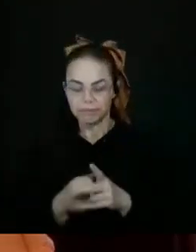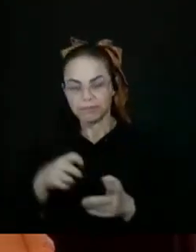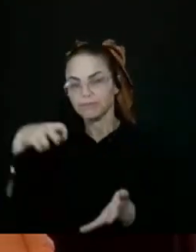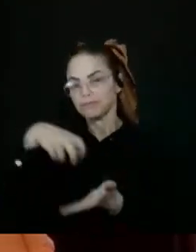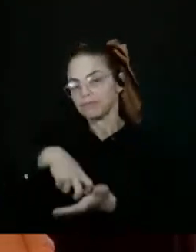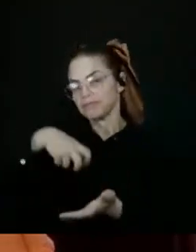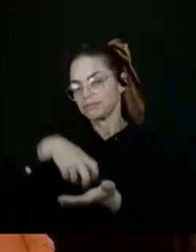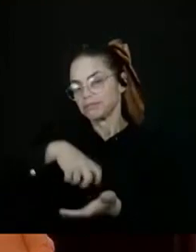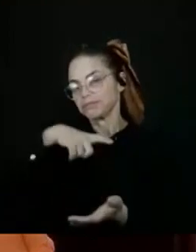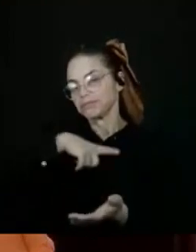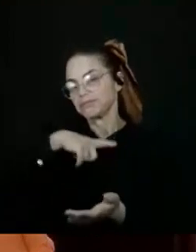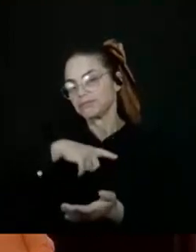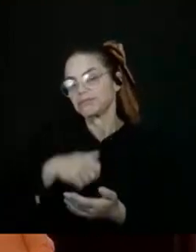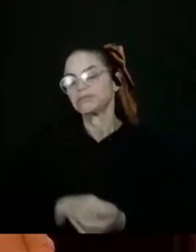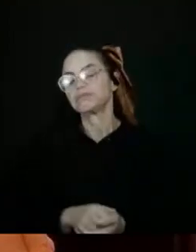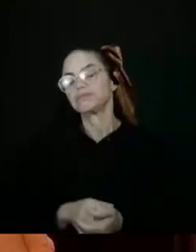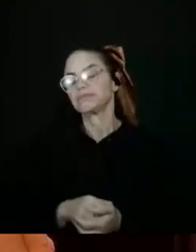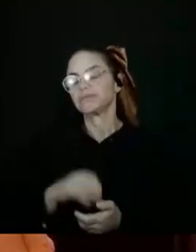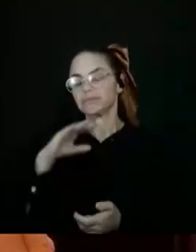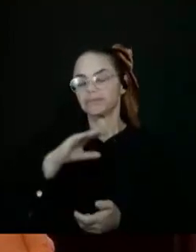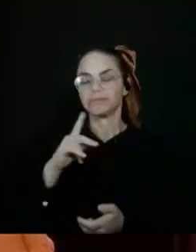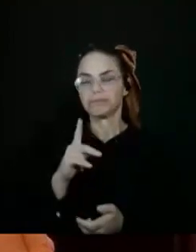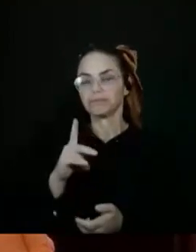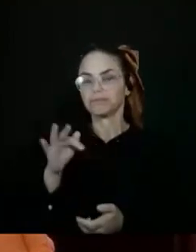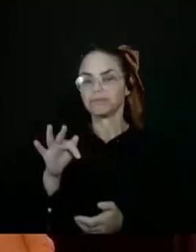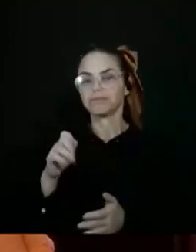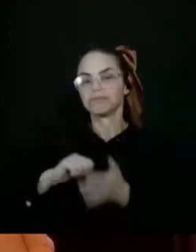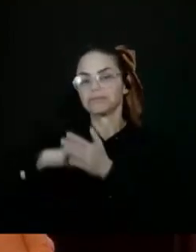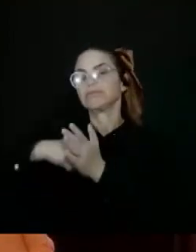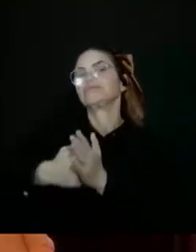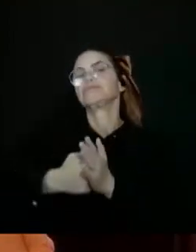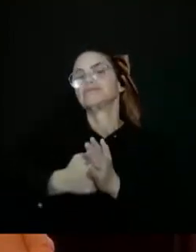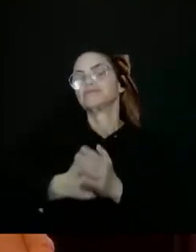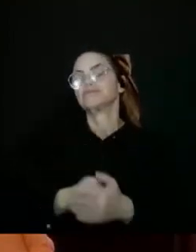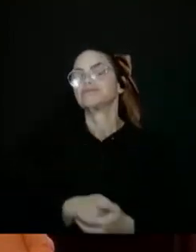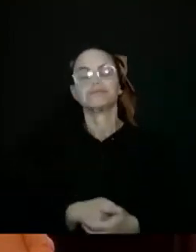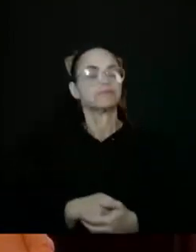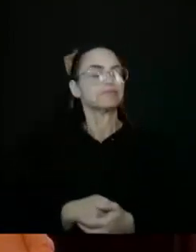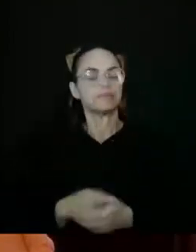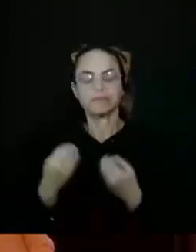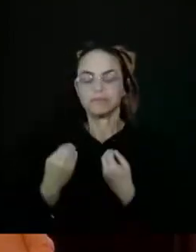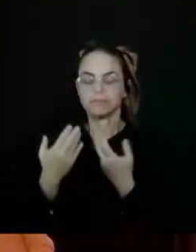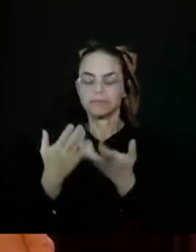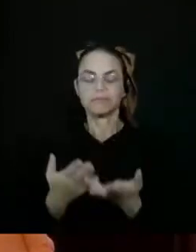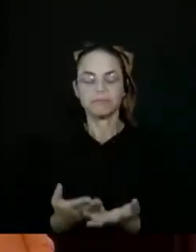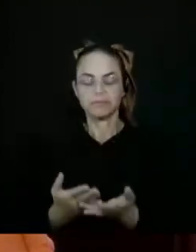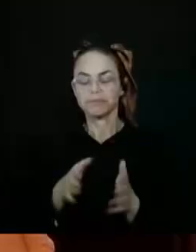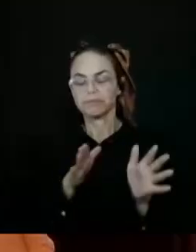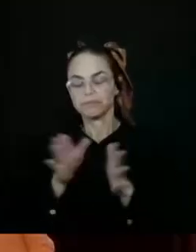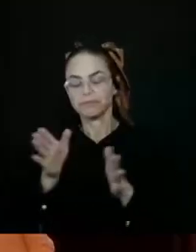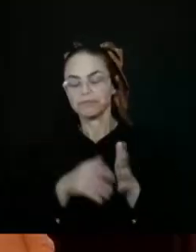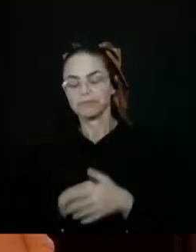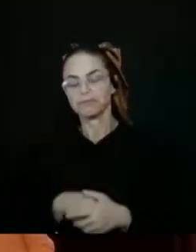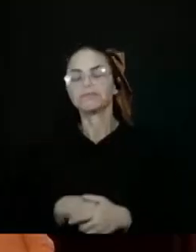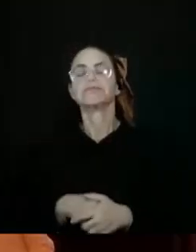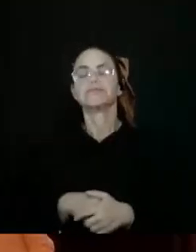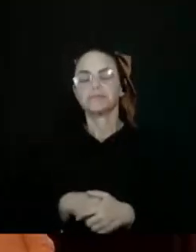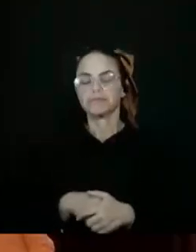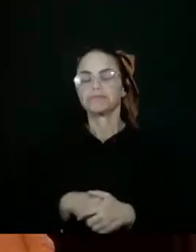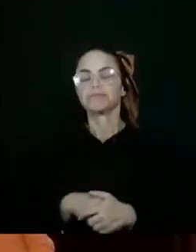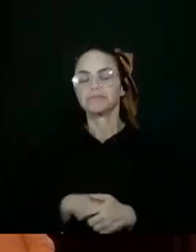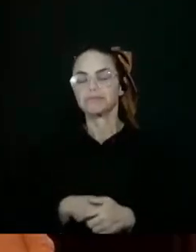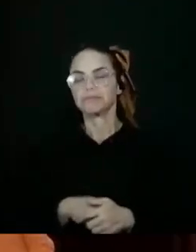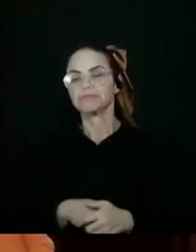é que a pessoa tem o CPF bloqueado. Geralmente, ela não entrega, passou o período ali da entrega, geralmente, já